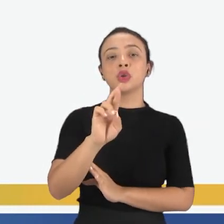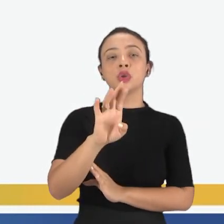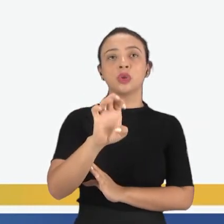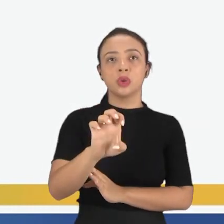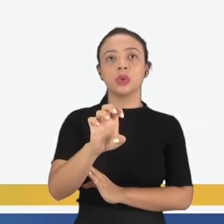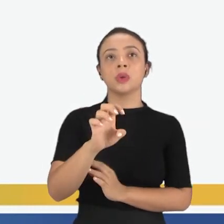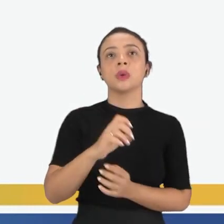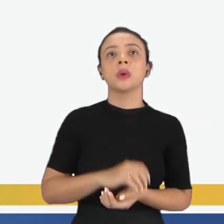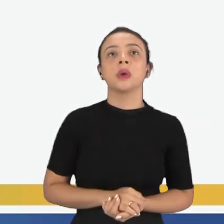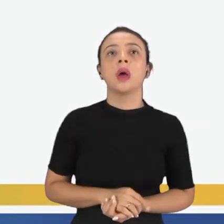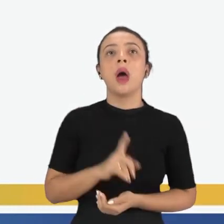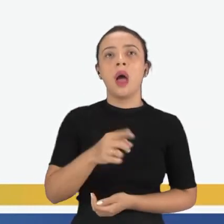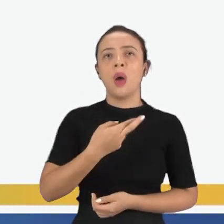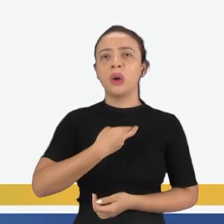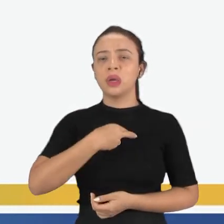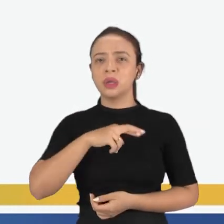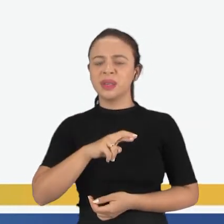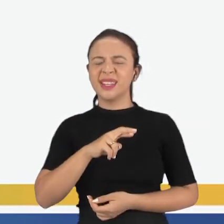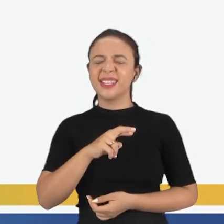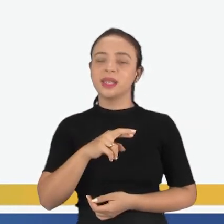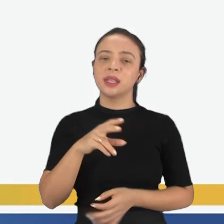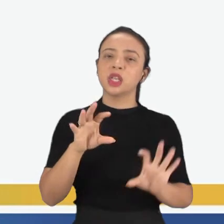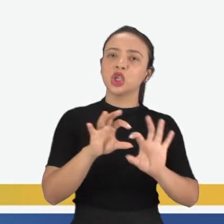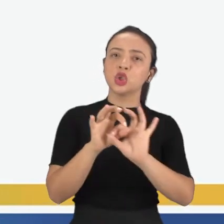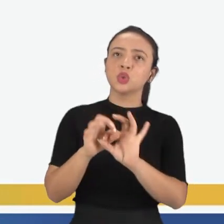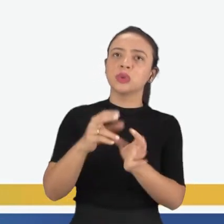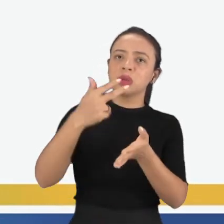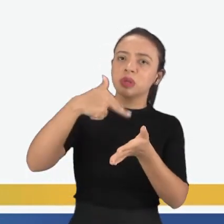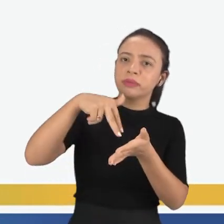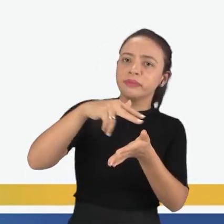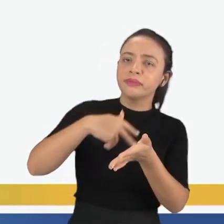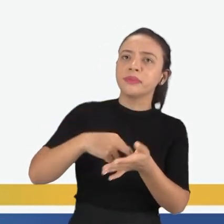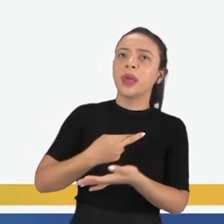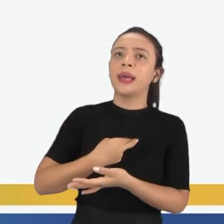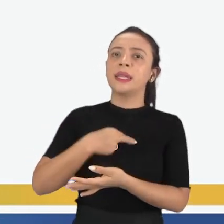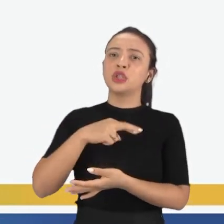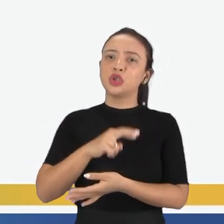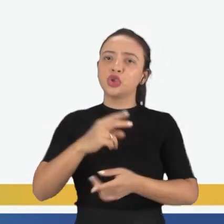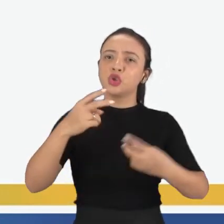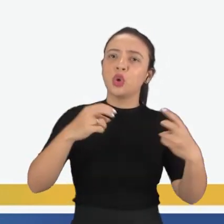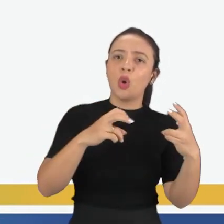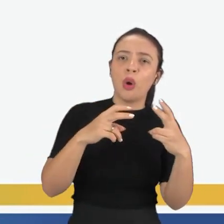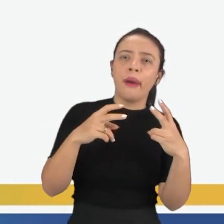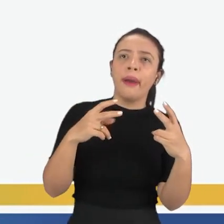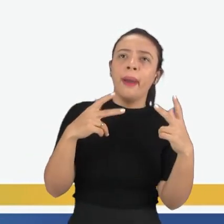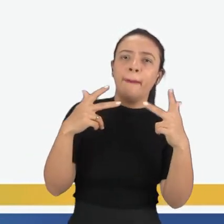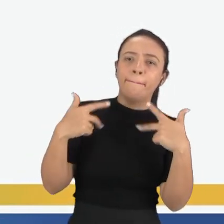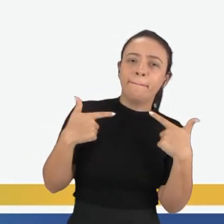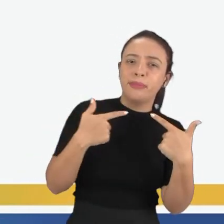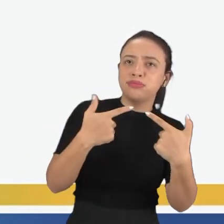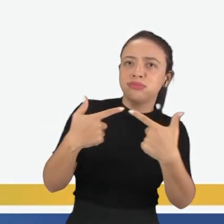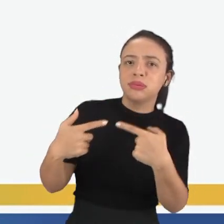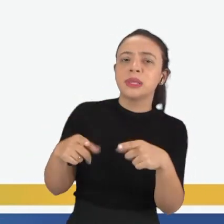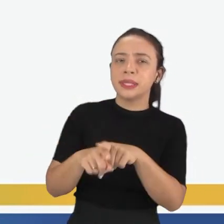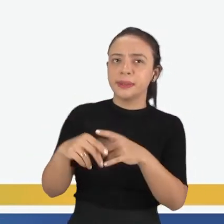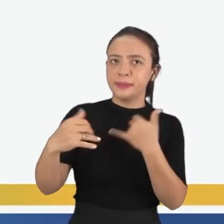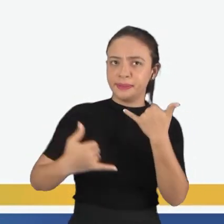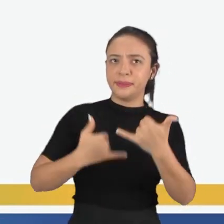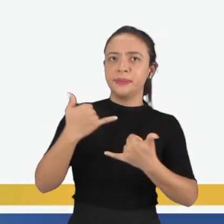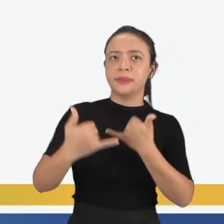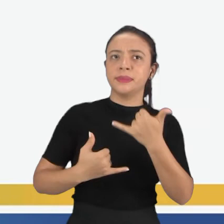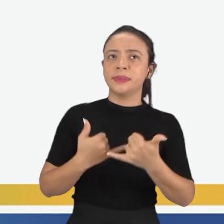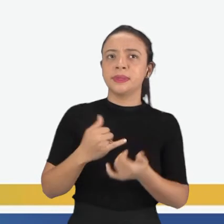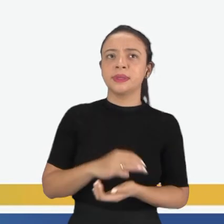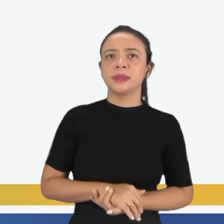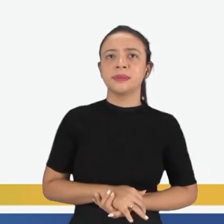número 4, é um ritual que vai unir a dança, religião, luta e brincadeira. A dança do toré,